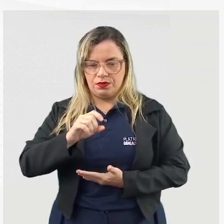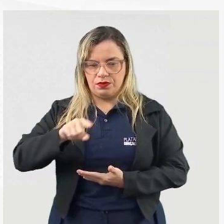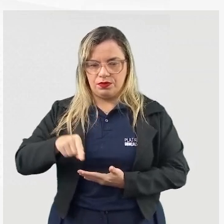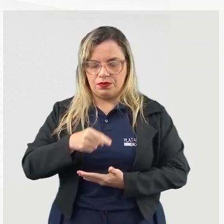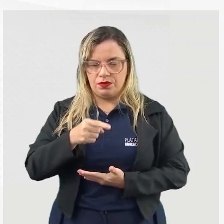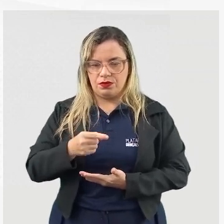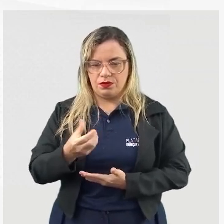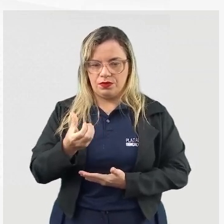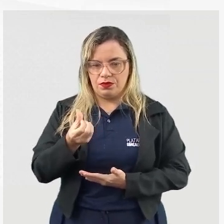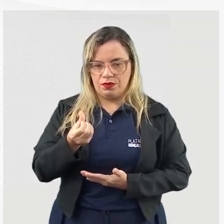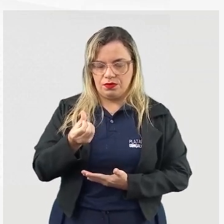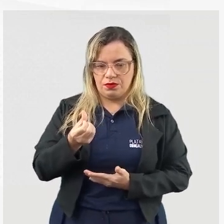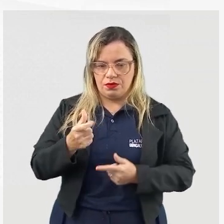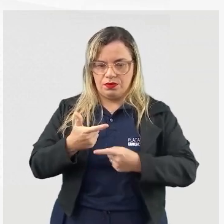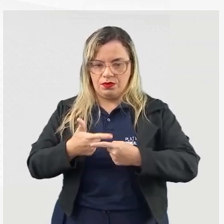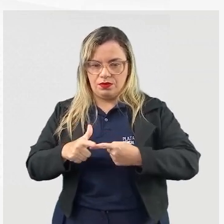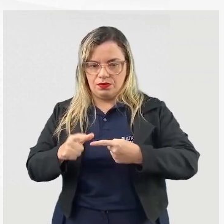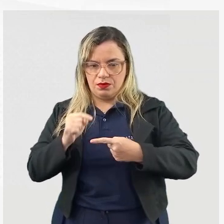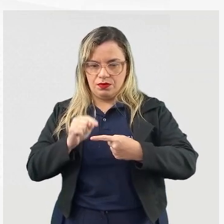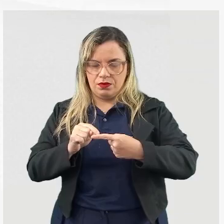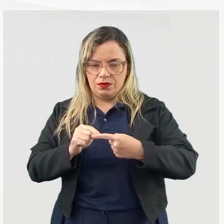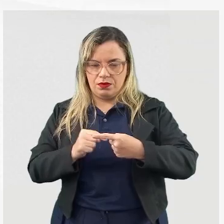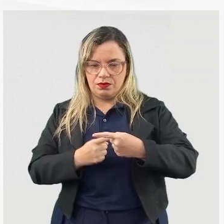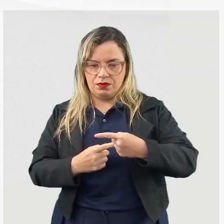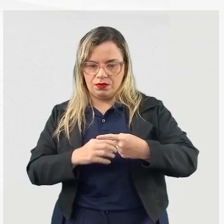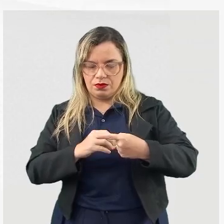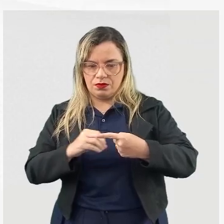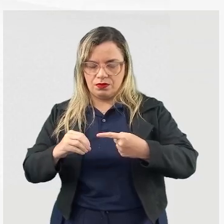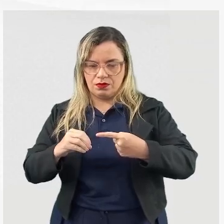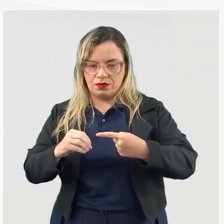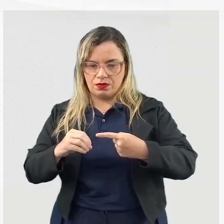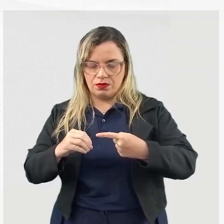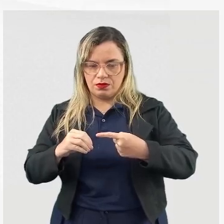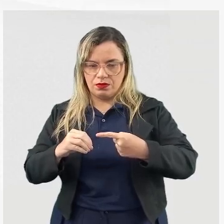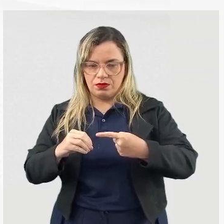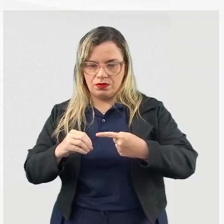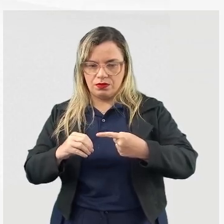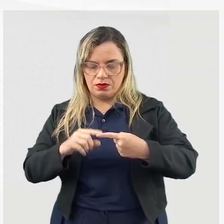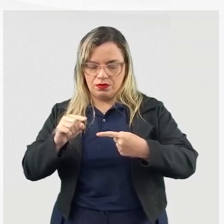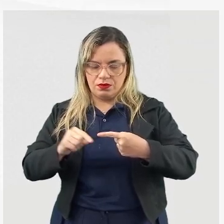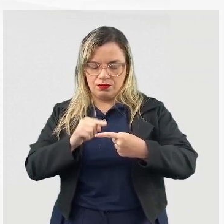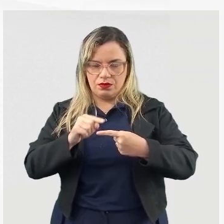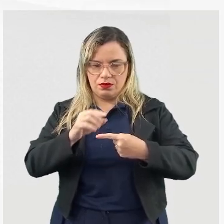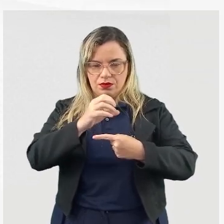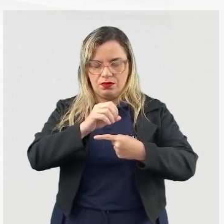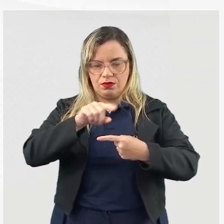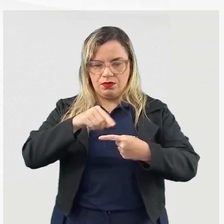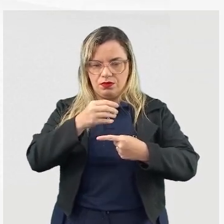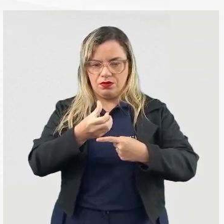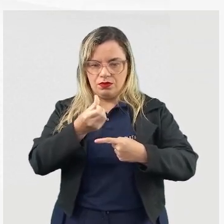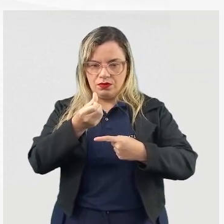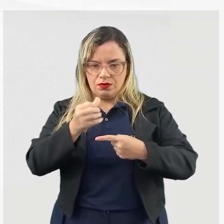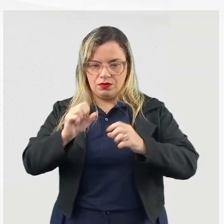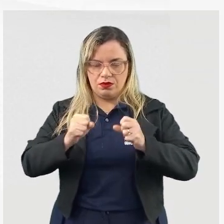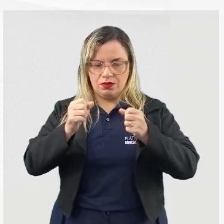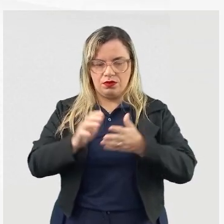0,6 sobre 100, né? Só que fica decimal. O que você pode fazer? Você bota 6,